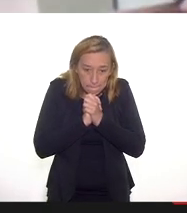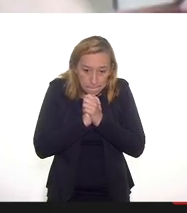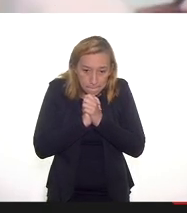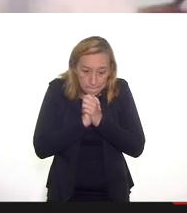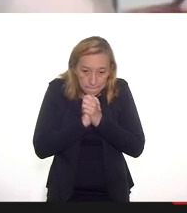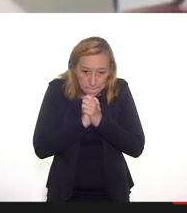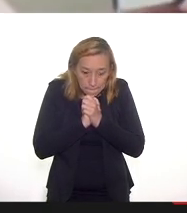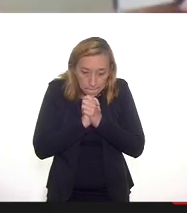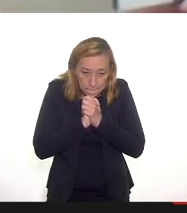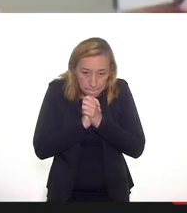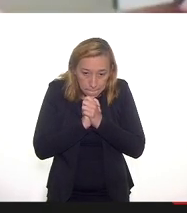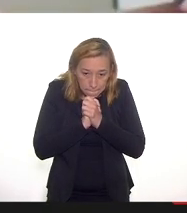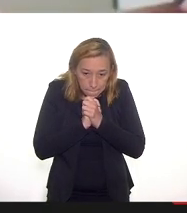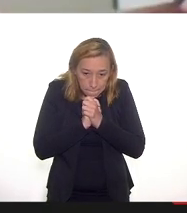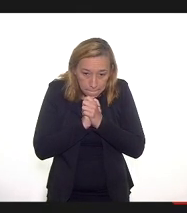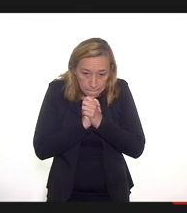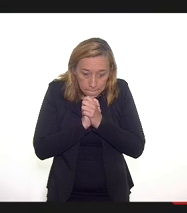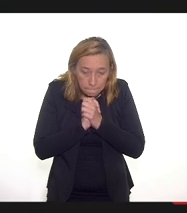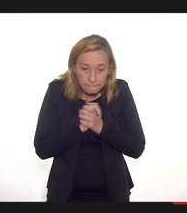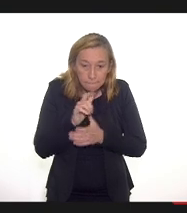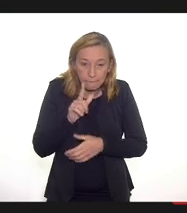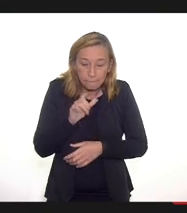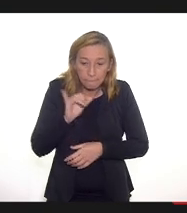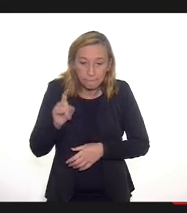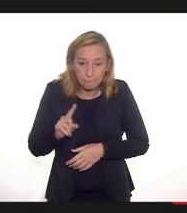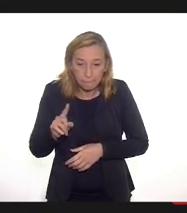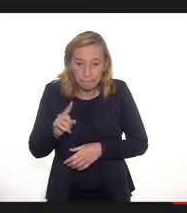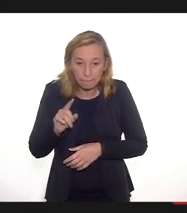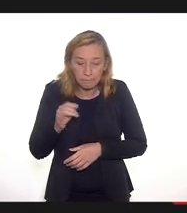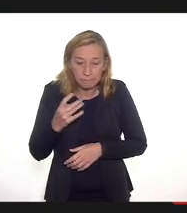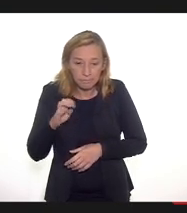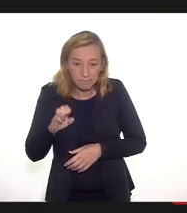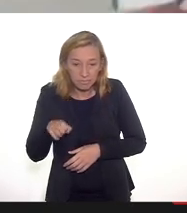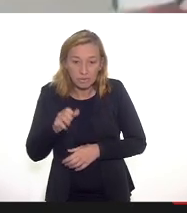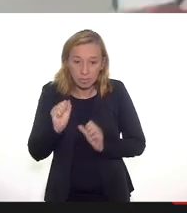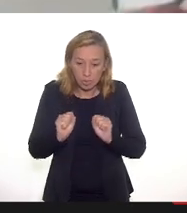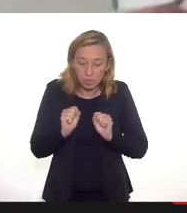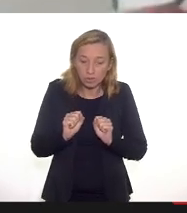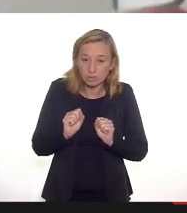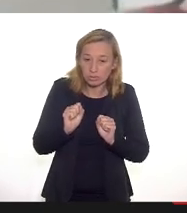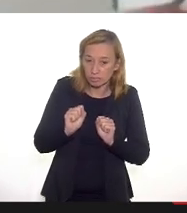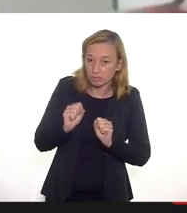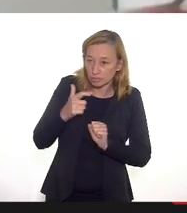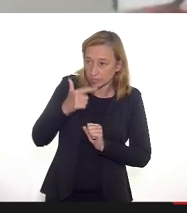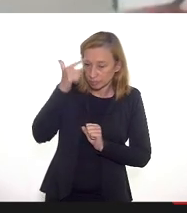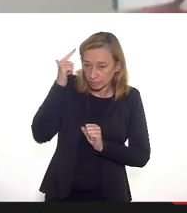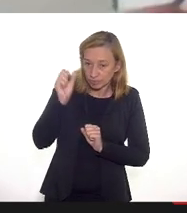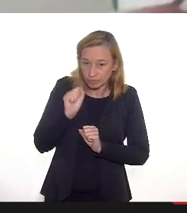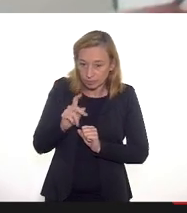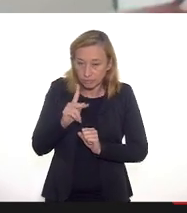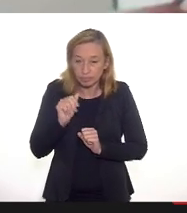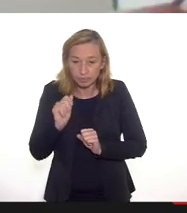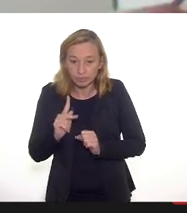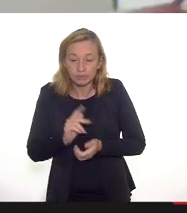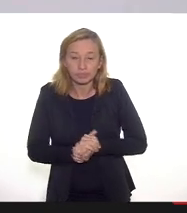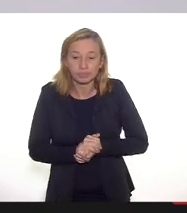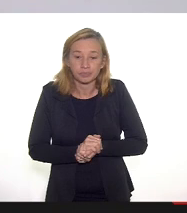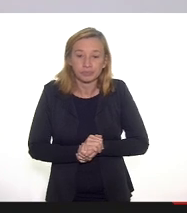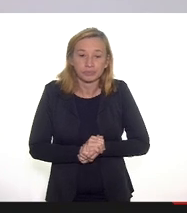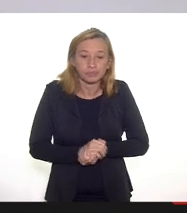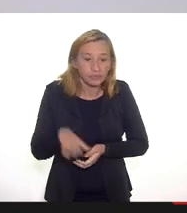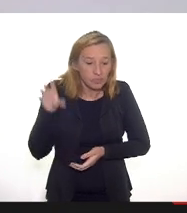Aí se o Luiz e o Jeff puderem falar 2 minutinhos aí. Então, vamos lá, Luiz. Ok, obrigado, gente. Vocês estão me